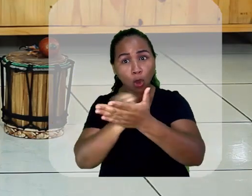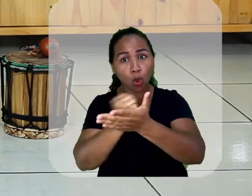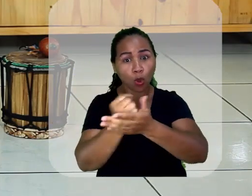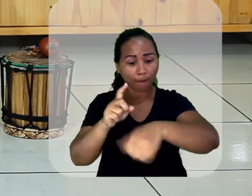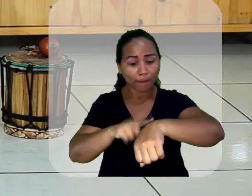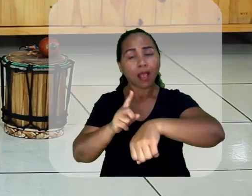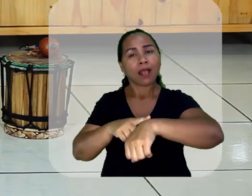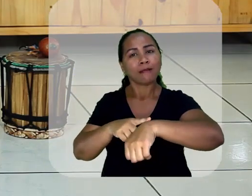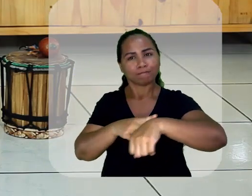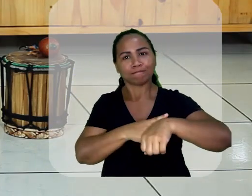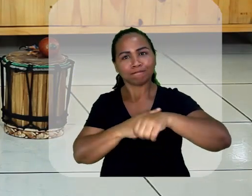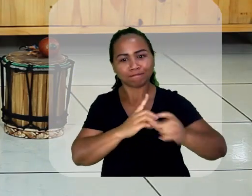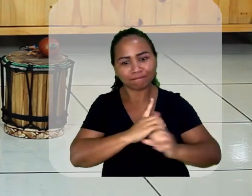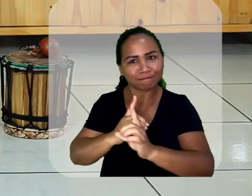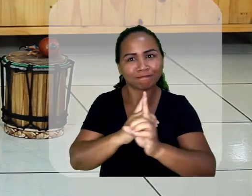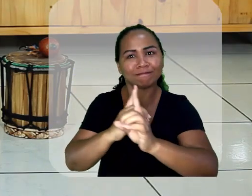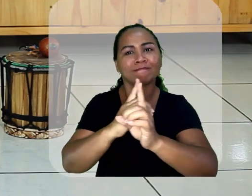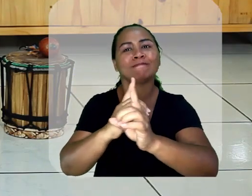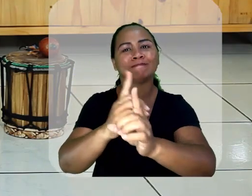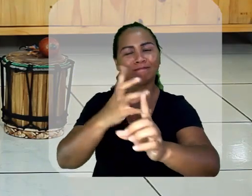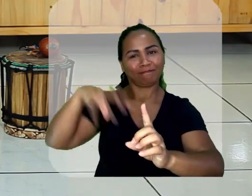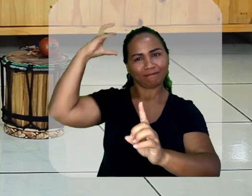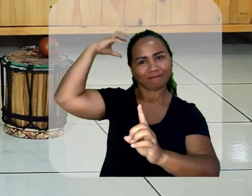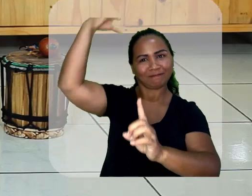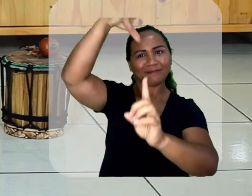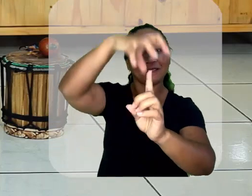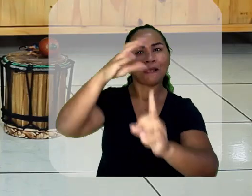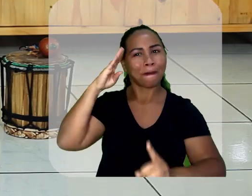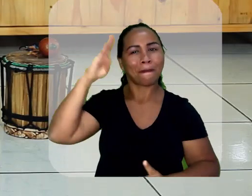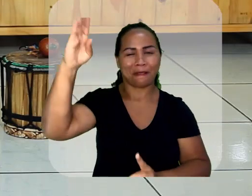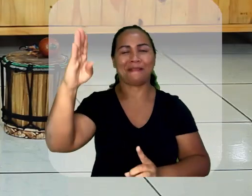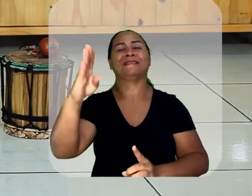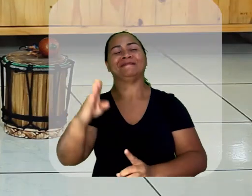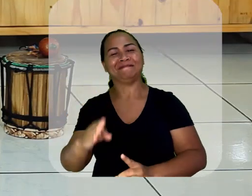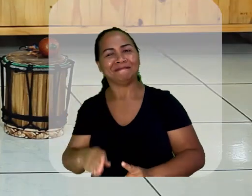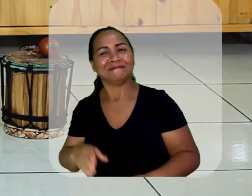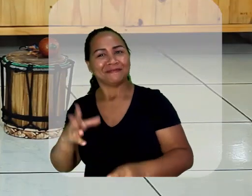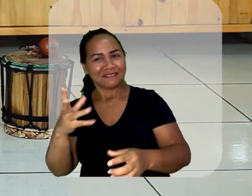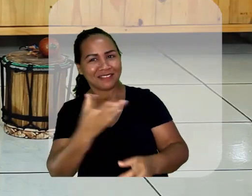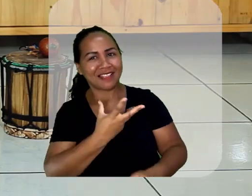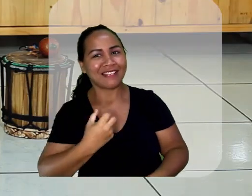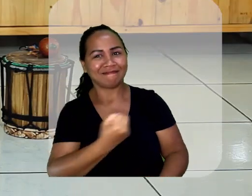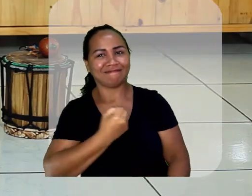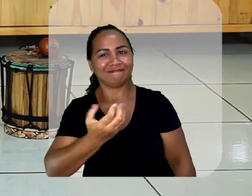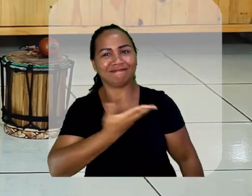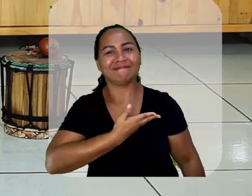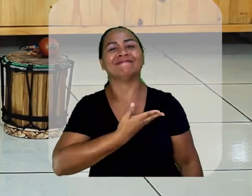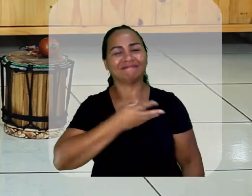não quero ir. Tempo, tempo, tempo, rei do que foi e há de vir. No túnel do tempo eu sigo, tendo ele como amigo, tempo